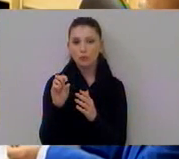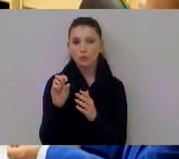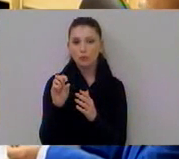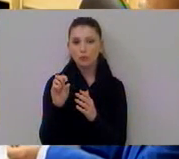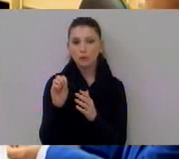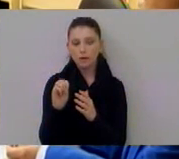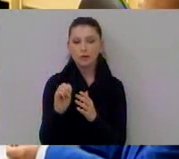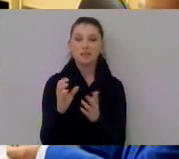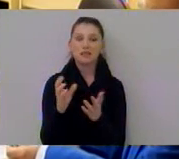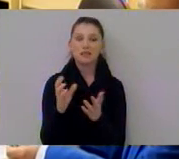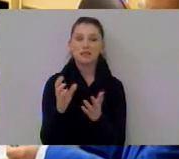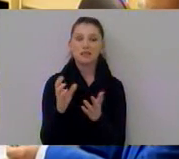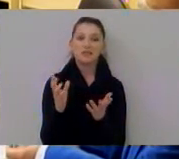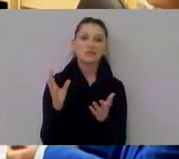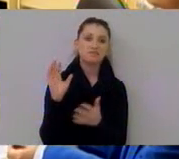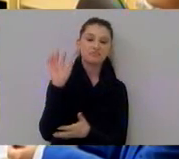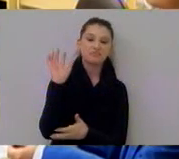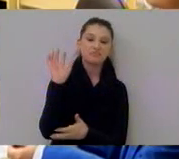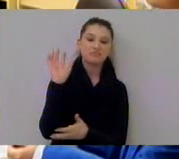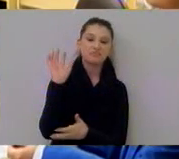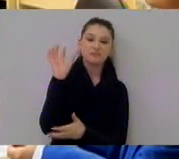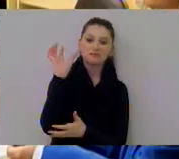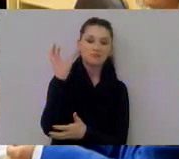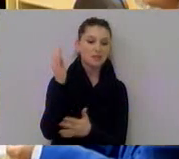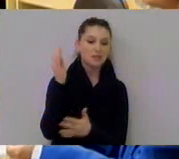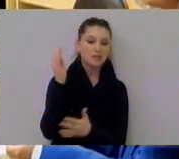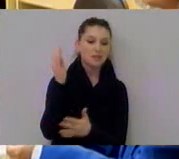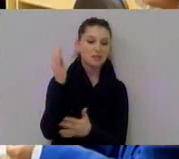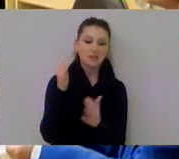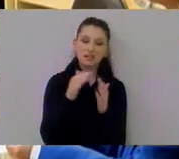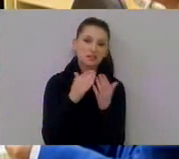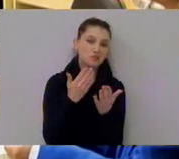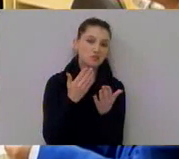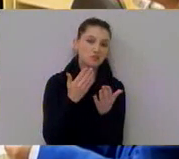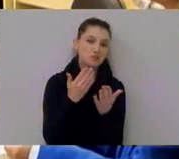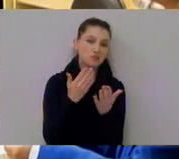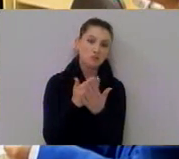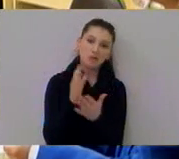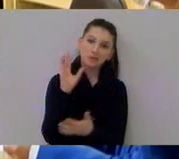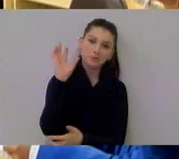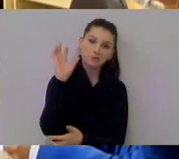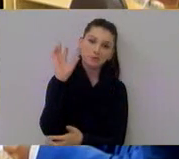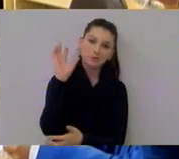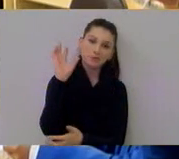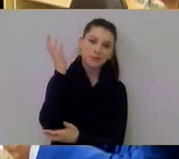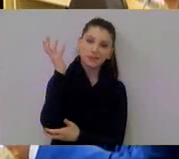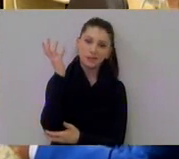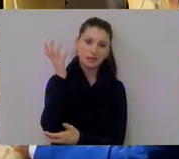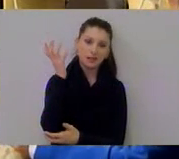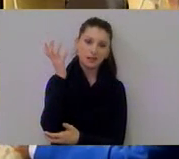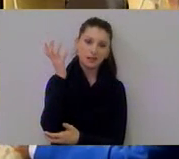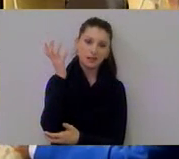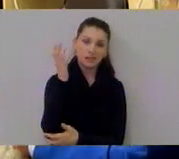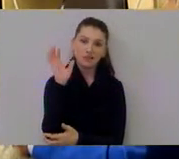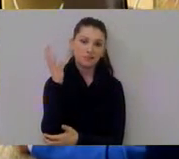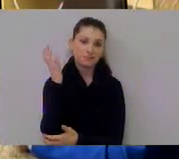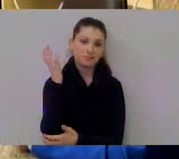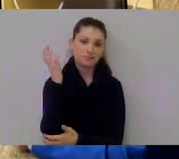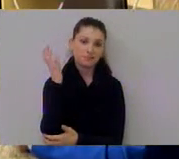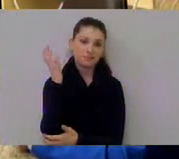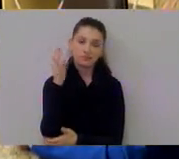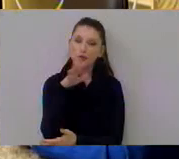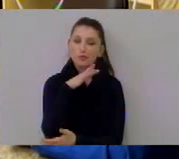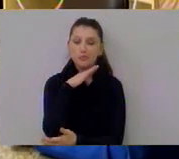de madeira, e por infelicidade, semana retrasada,